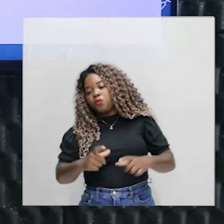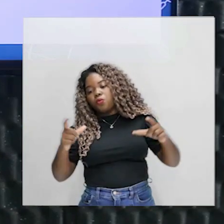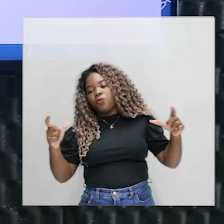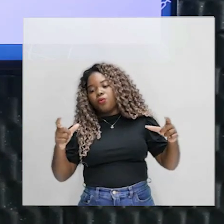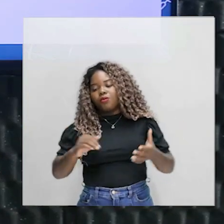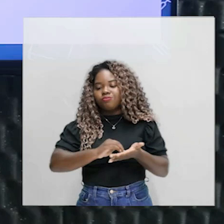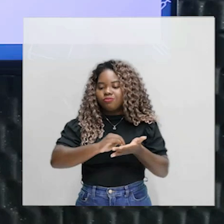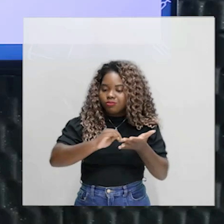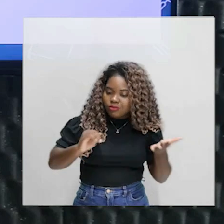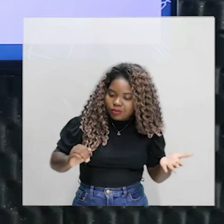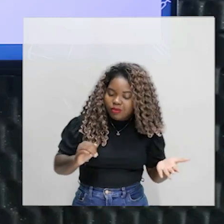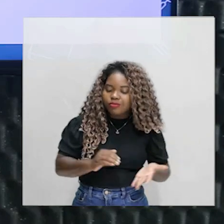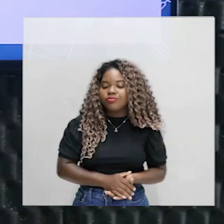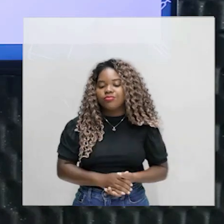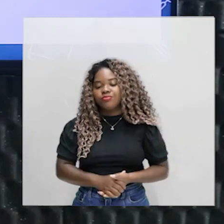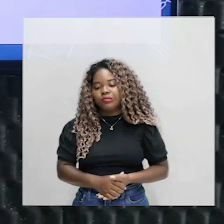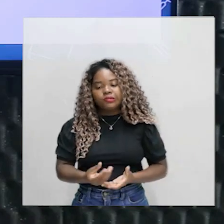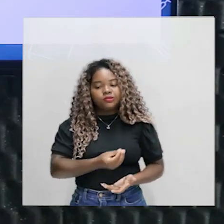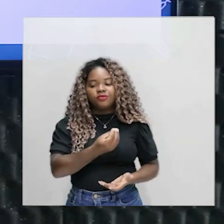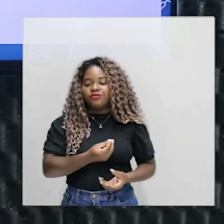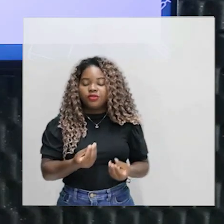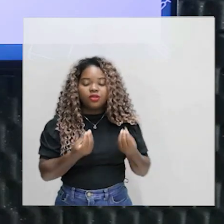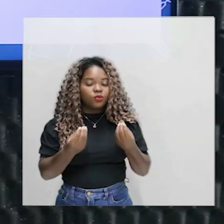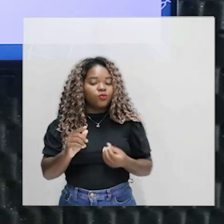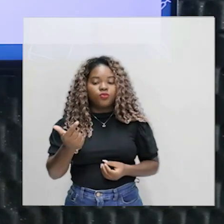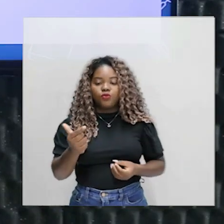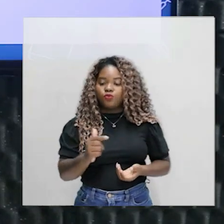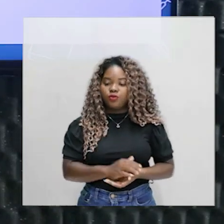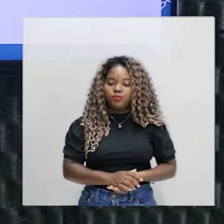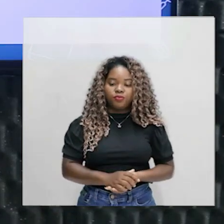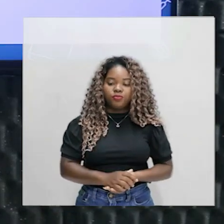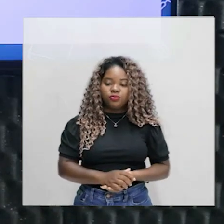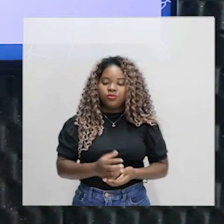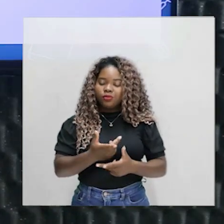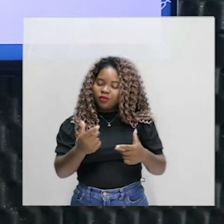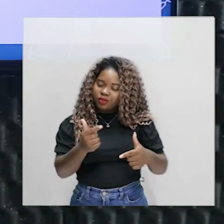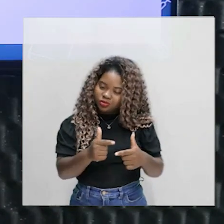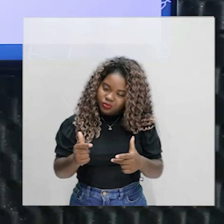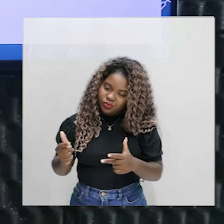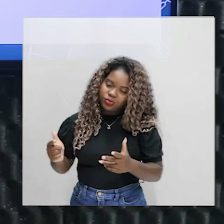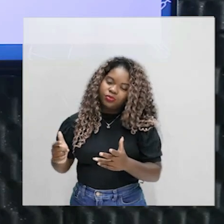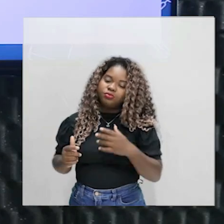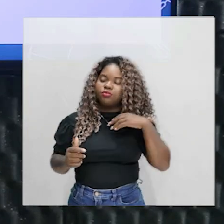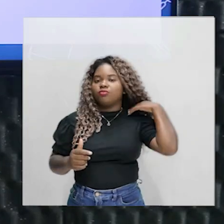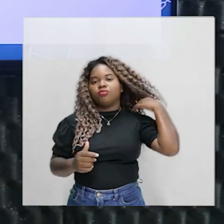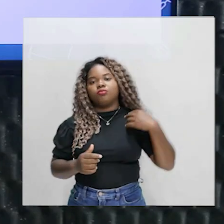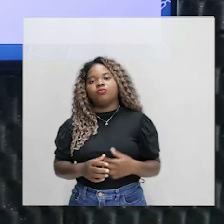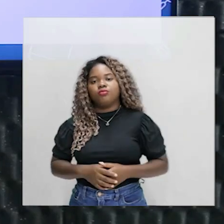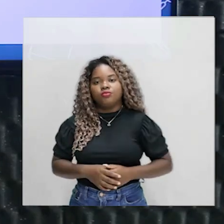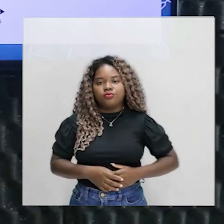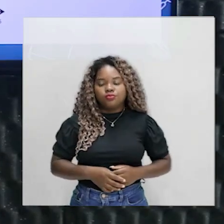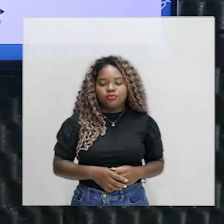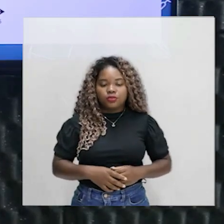eliminados o indivíduo não sou não sobrevive não consegue sobreviver tá por vários fatores que a gente não vai mencionar aqui